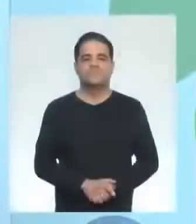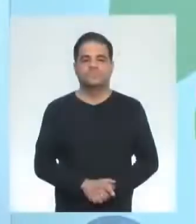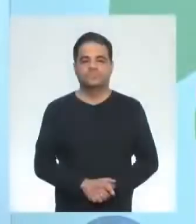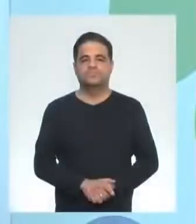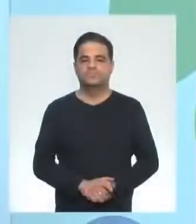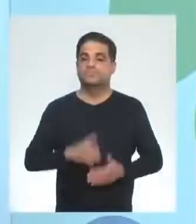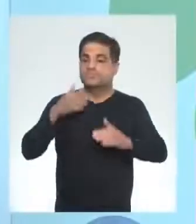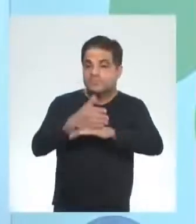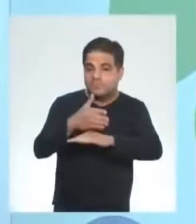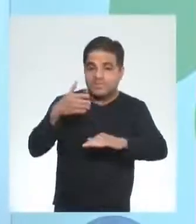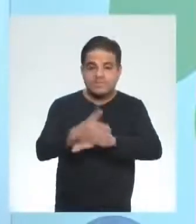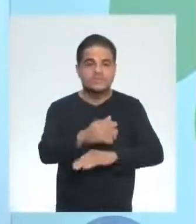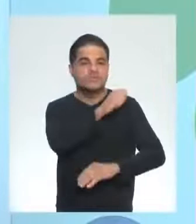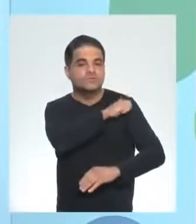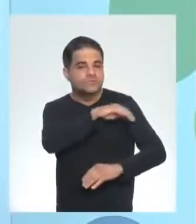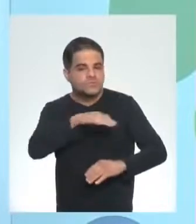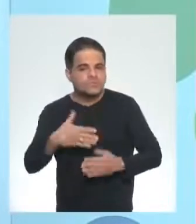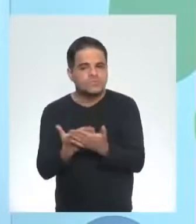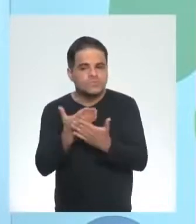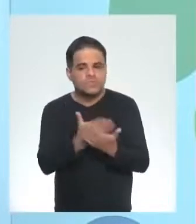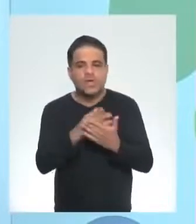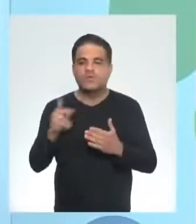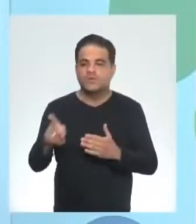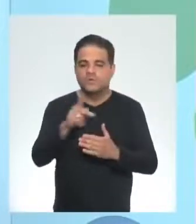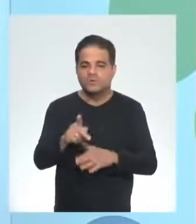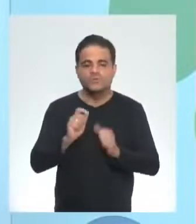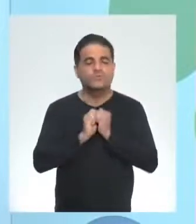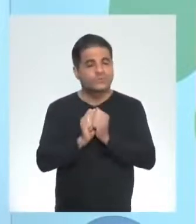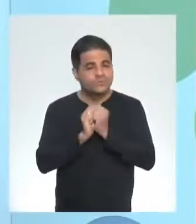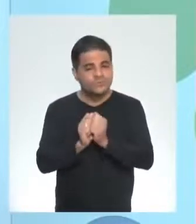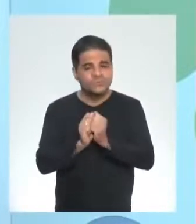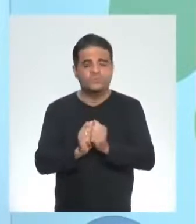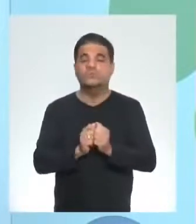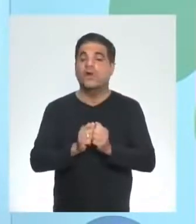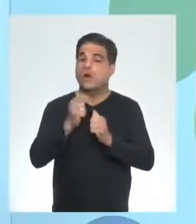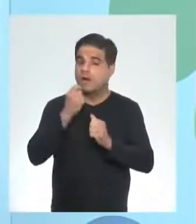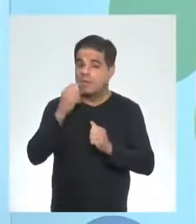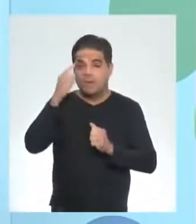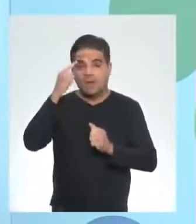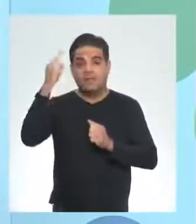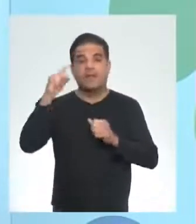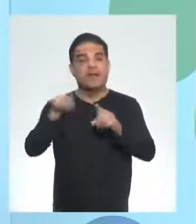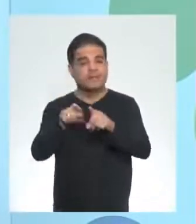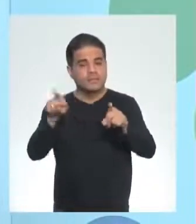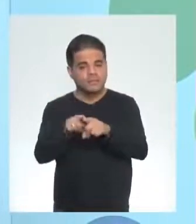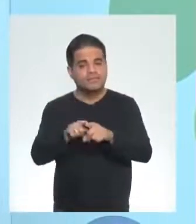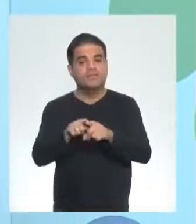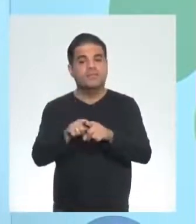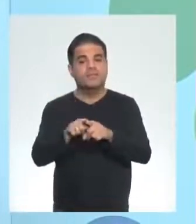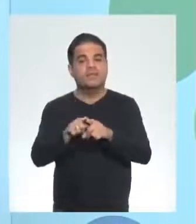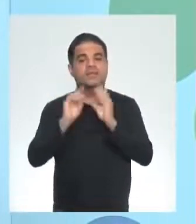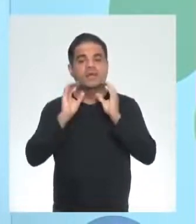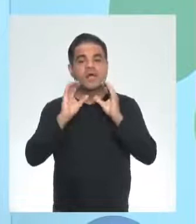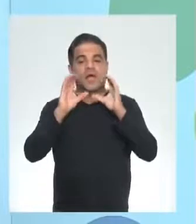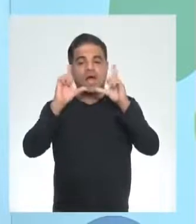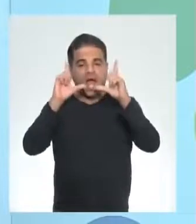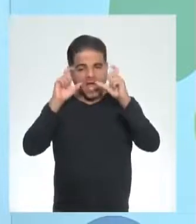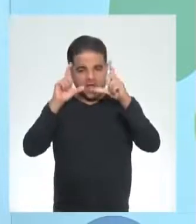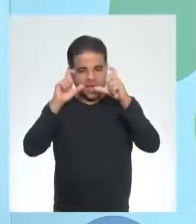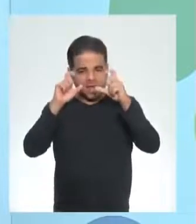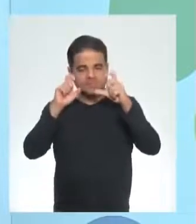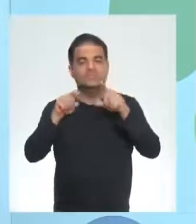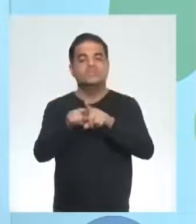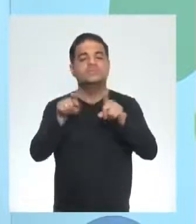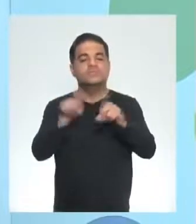Olha, a participação aqui dos nossos estudantes, nossos professores. É bom também lembrar, né, lembrar a questão da câmera fotográfica, né?